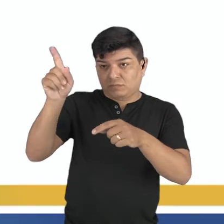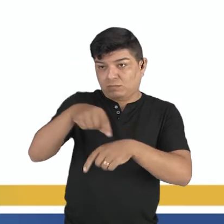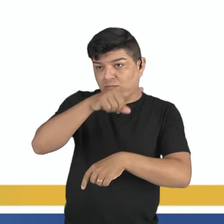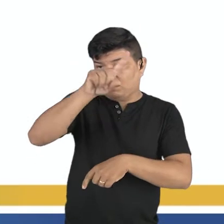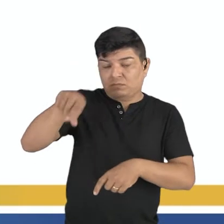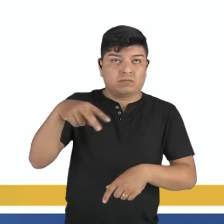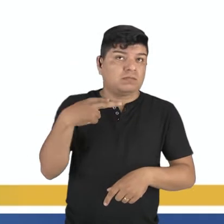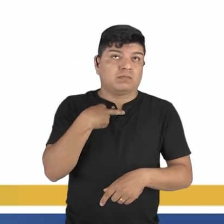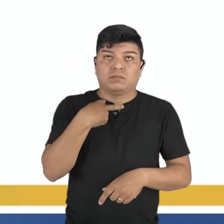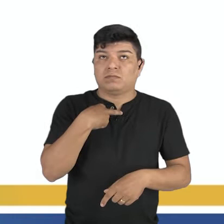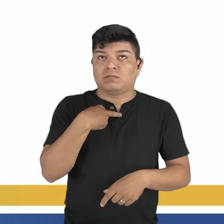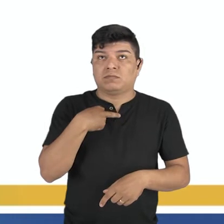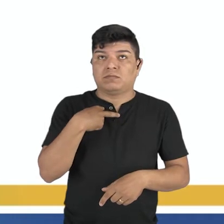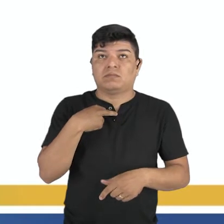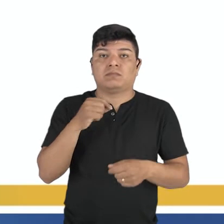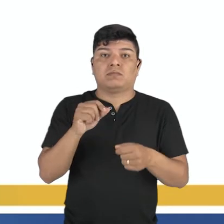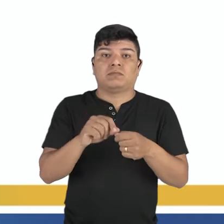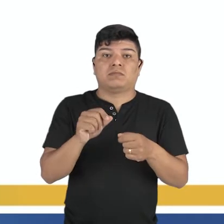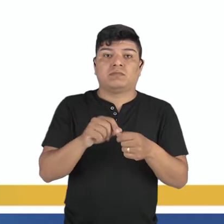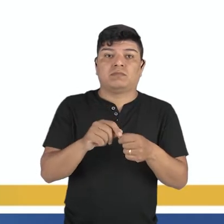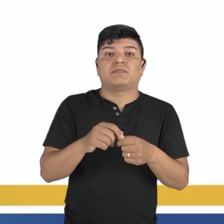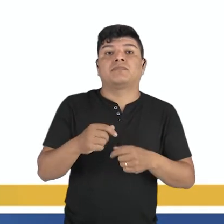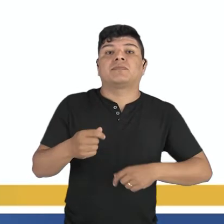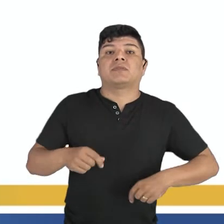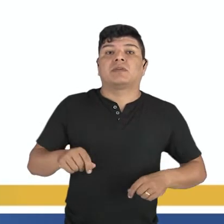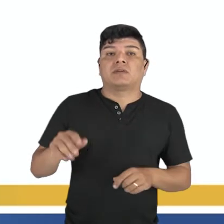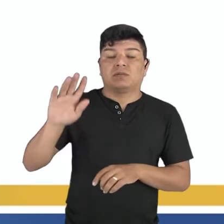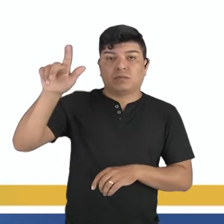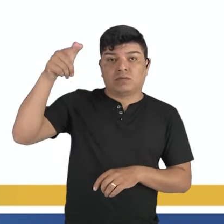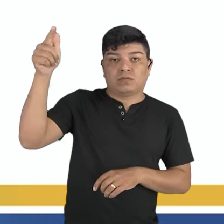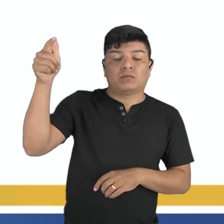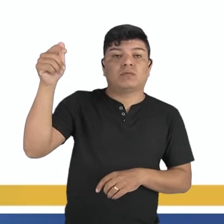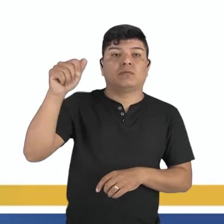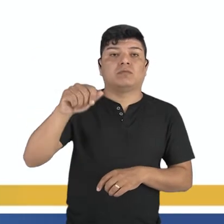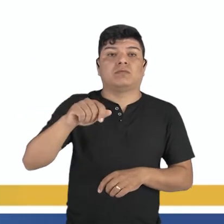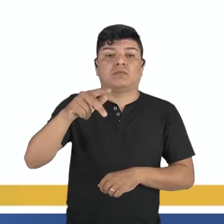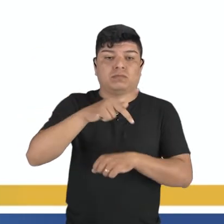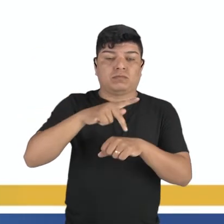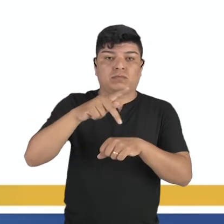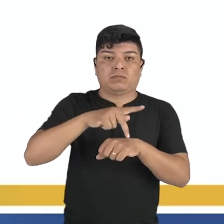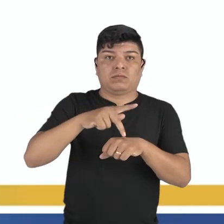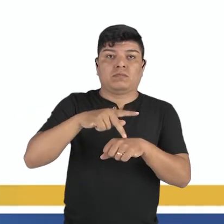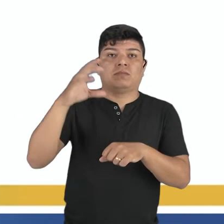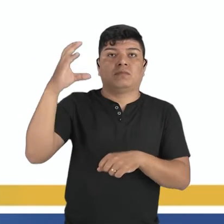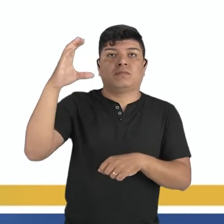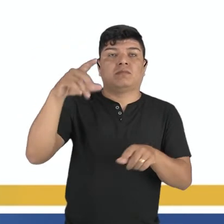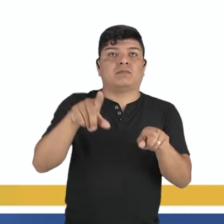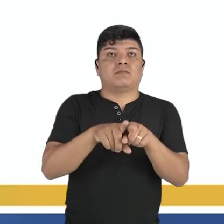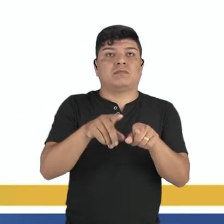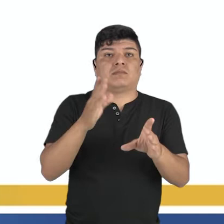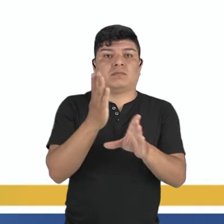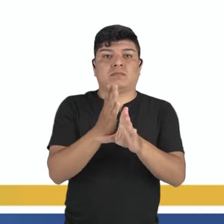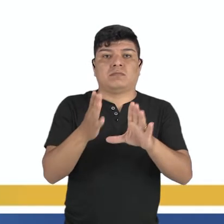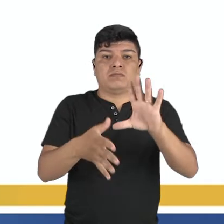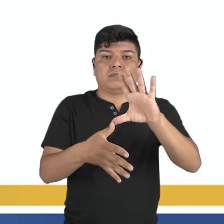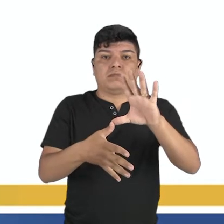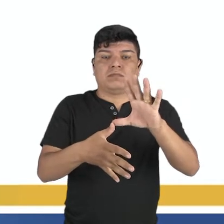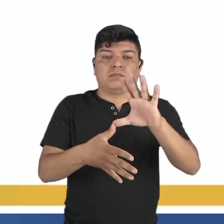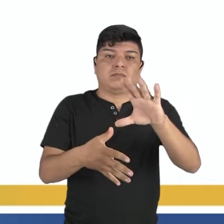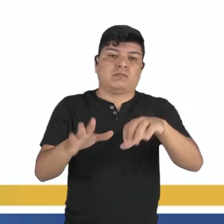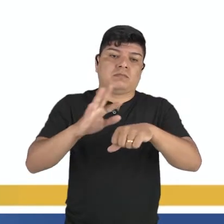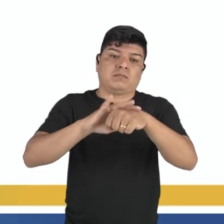realizado na Argentina e na Colômbia, mas aumento dos casos de Covid e crise política e